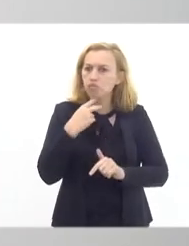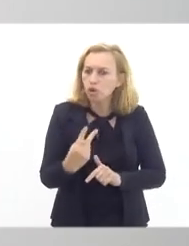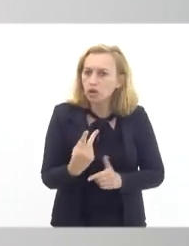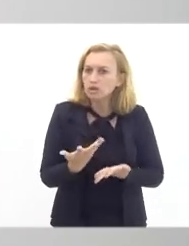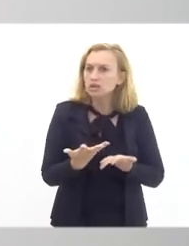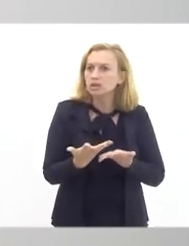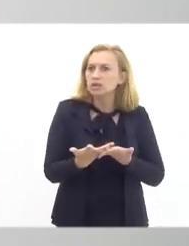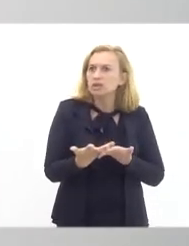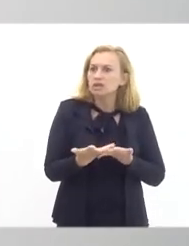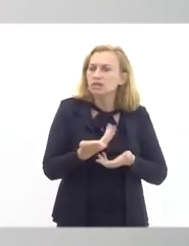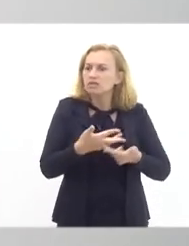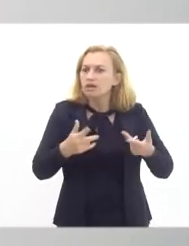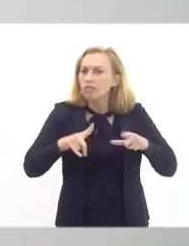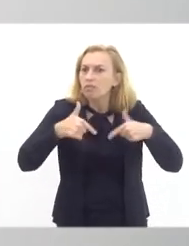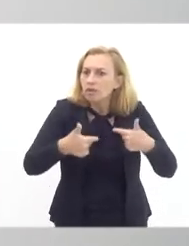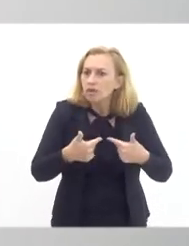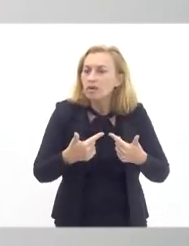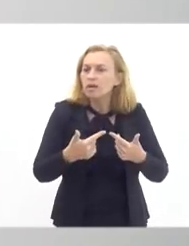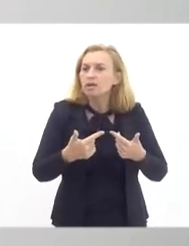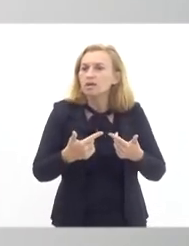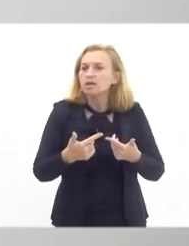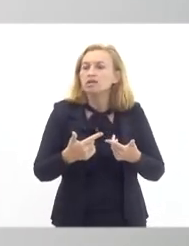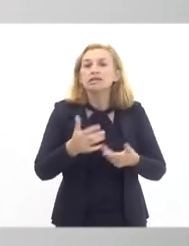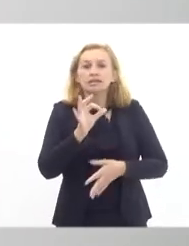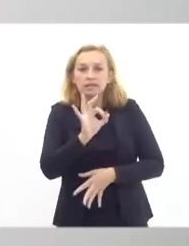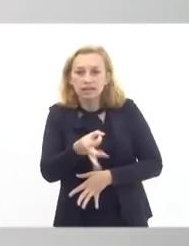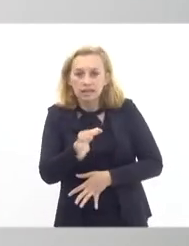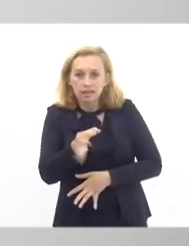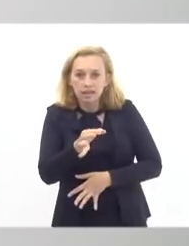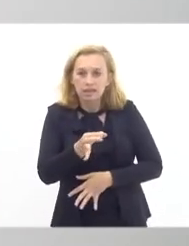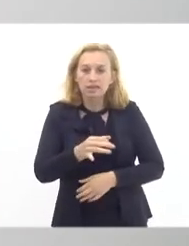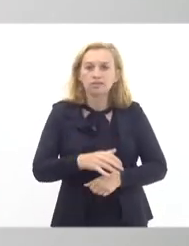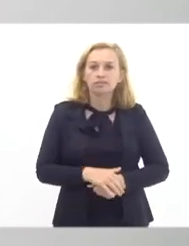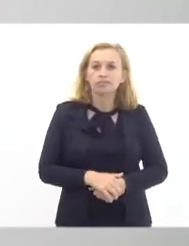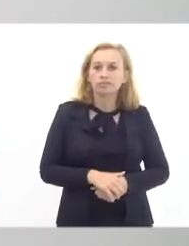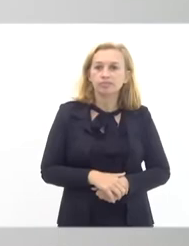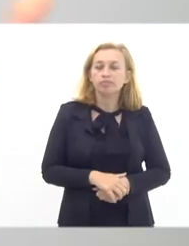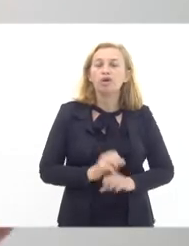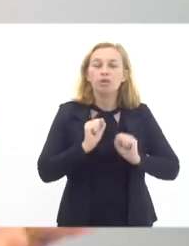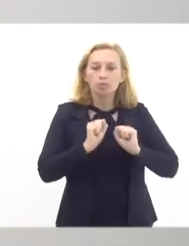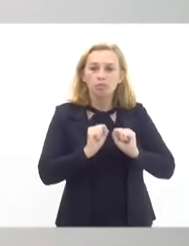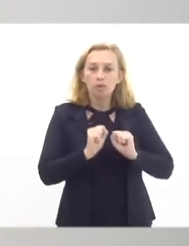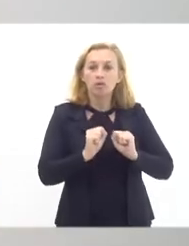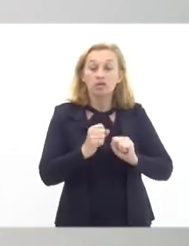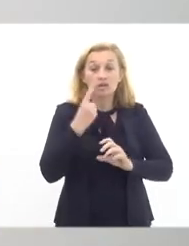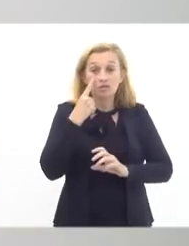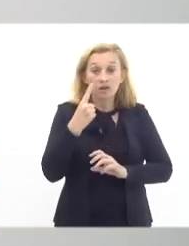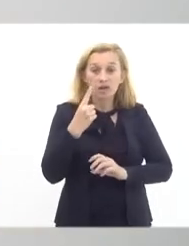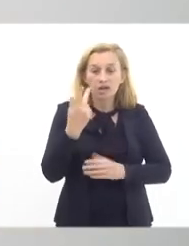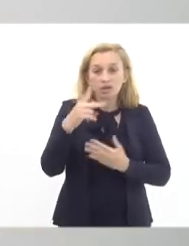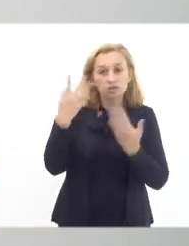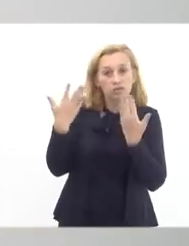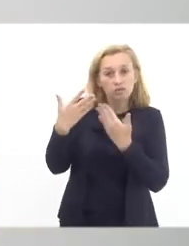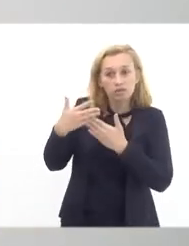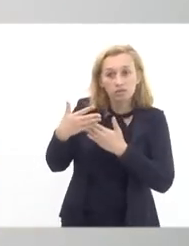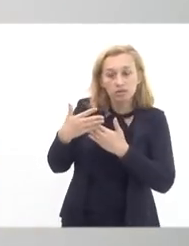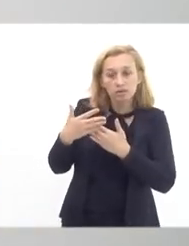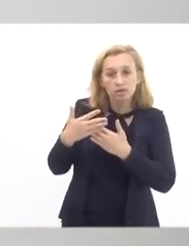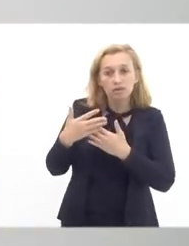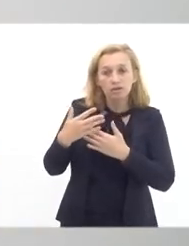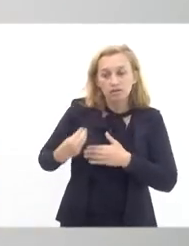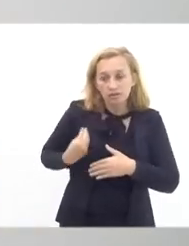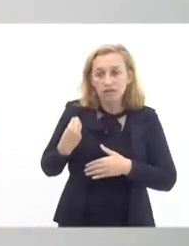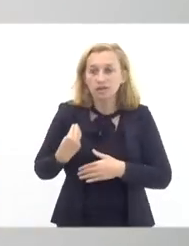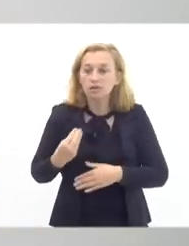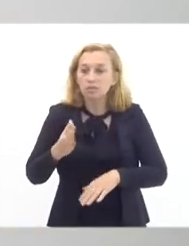tem muitas ações, a gente, de fato, possa contar aí com a sua presença no Parlamento